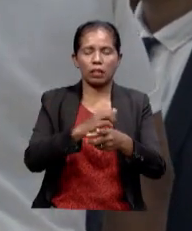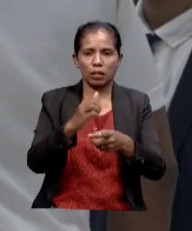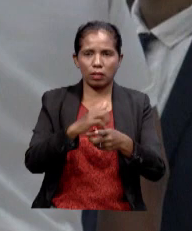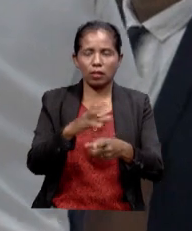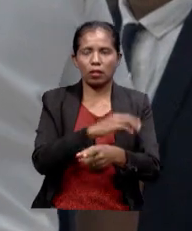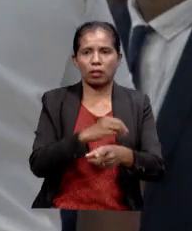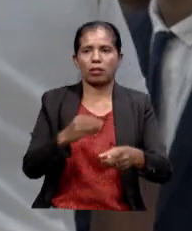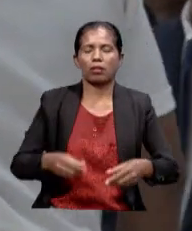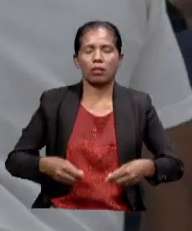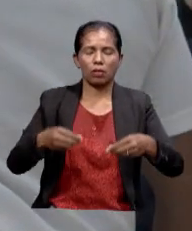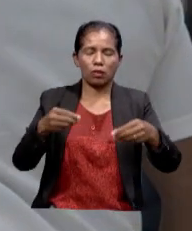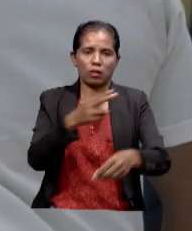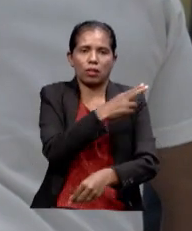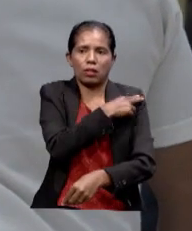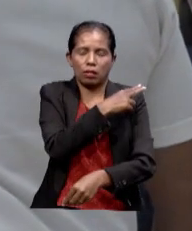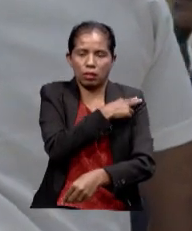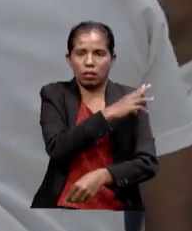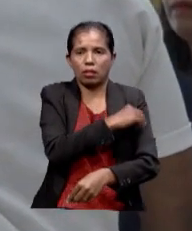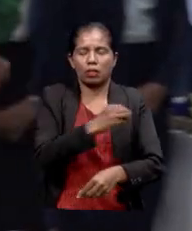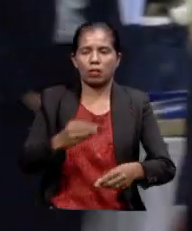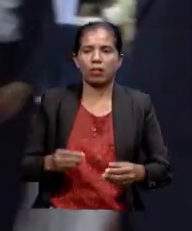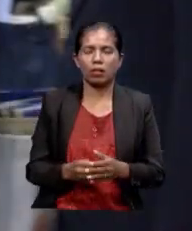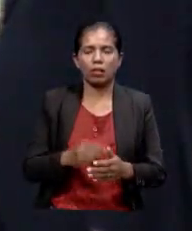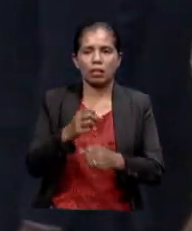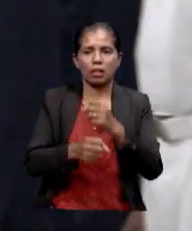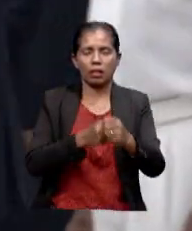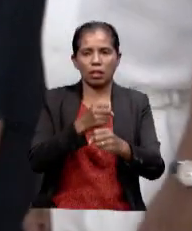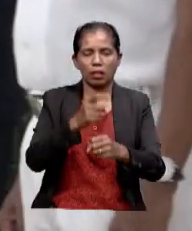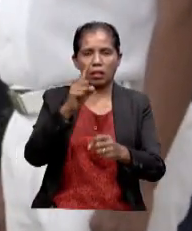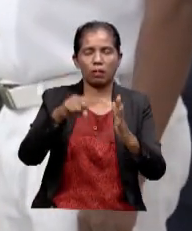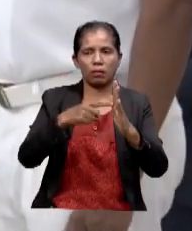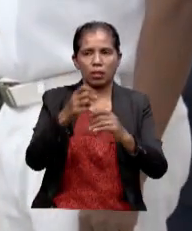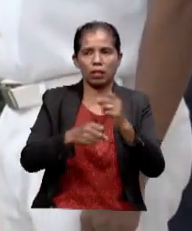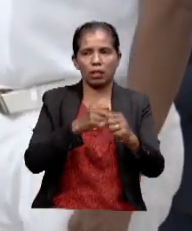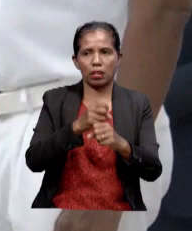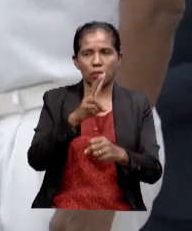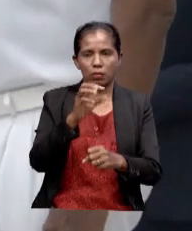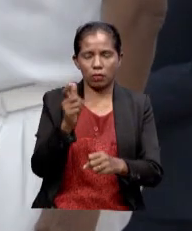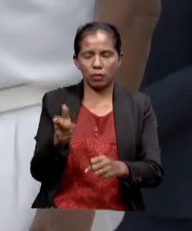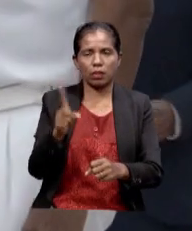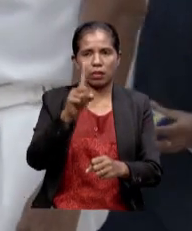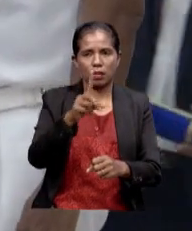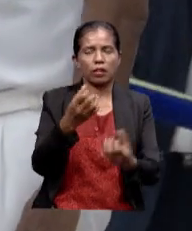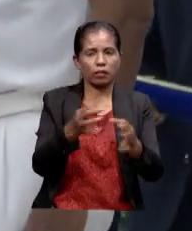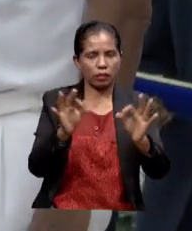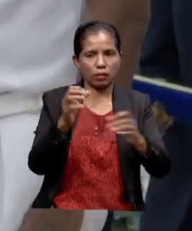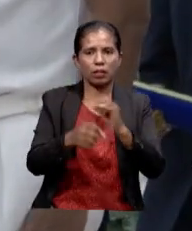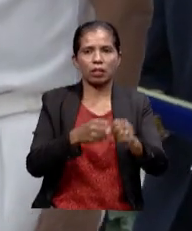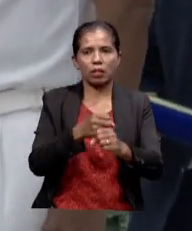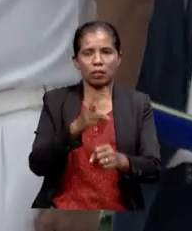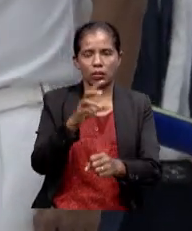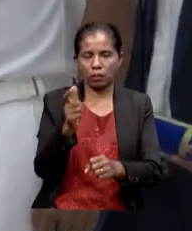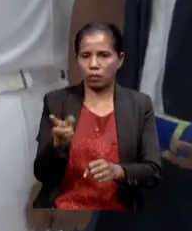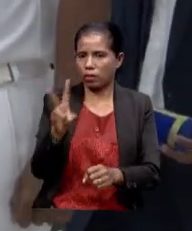pos graduasaun estudos estrategia durante tinangida hau si tinang riuroron resingida no remate tinang riuroron